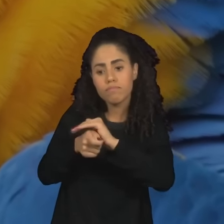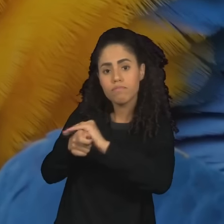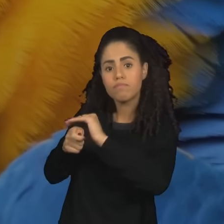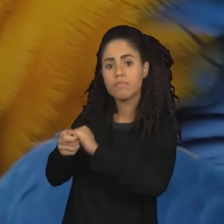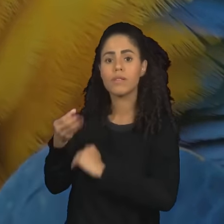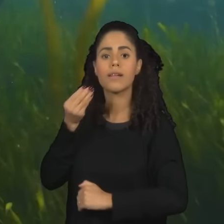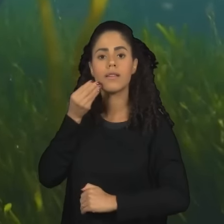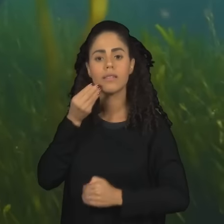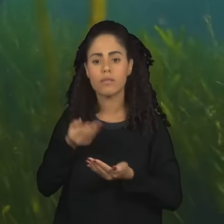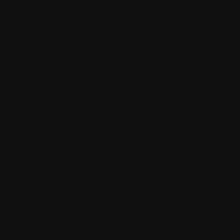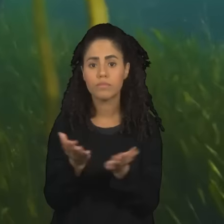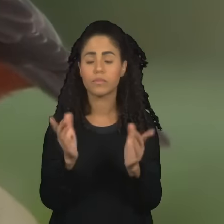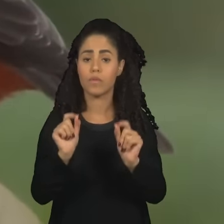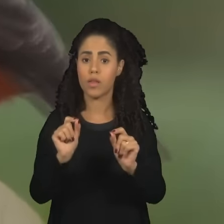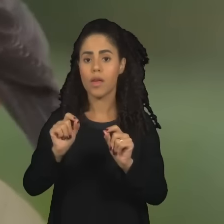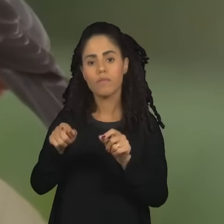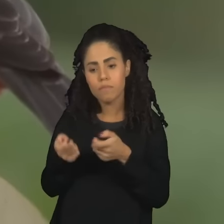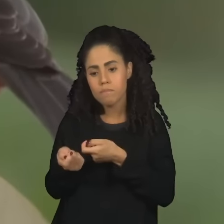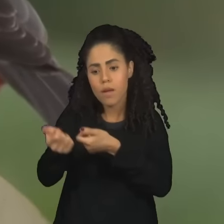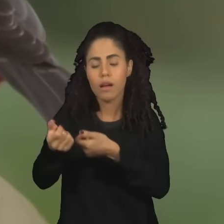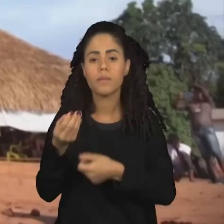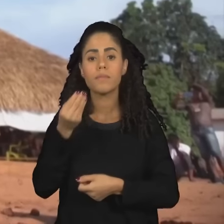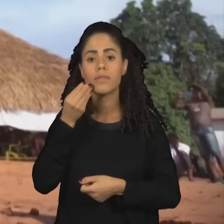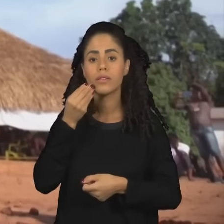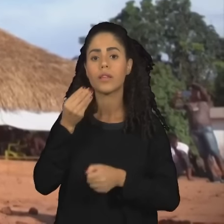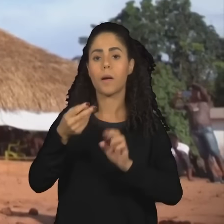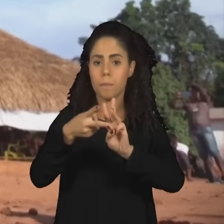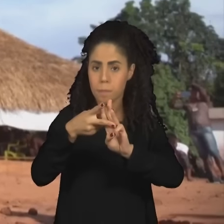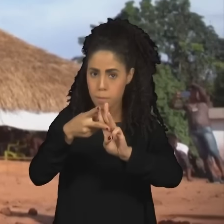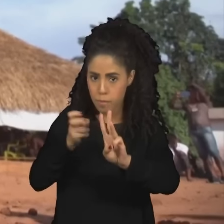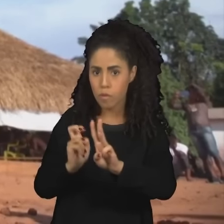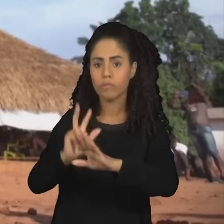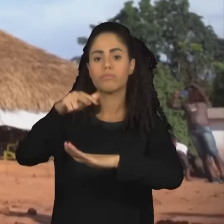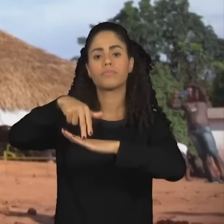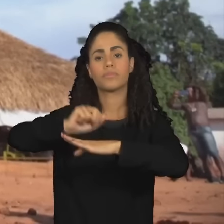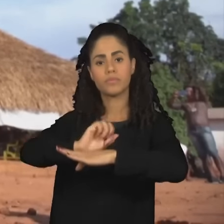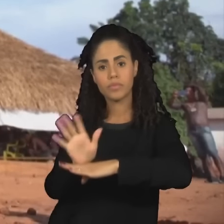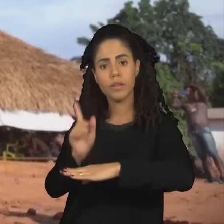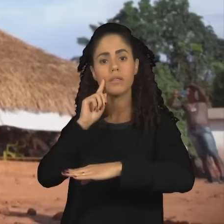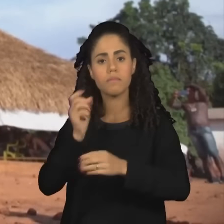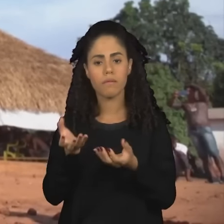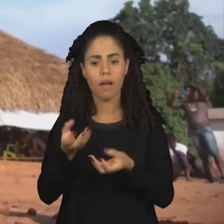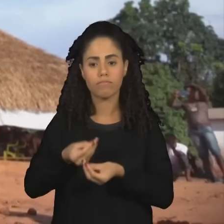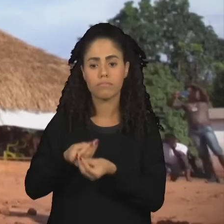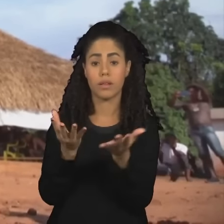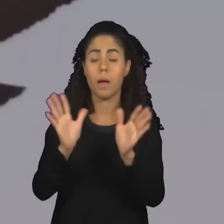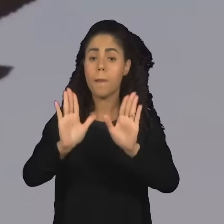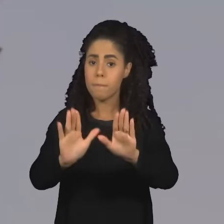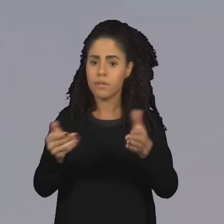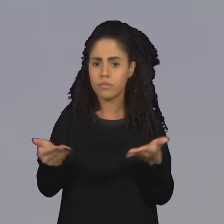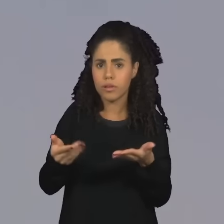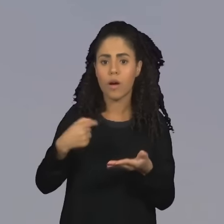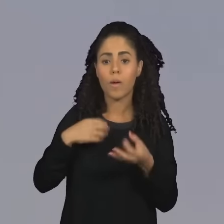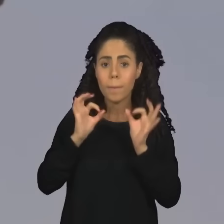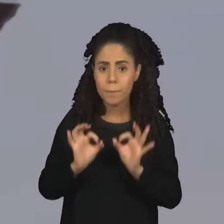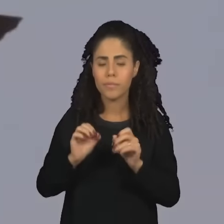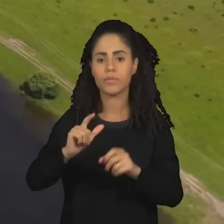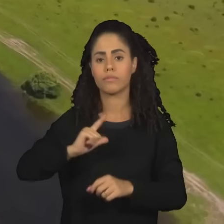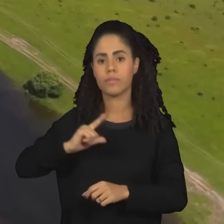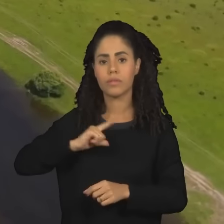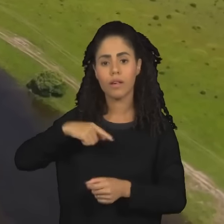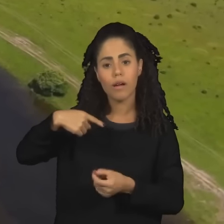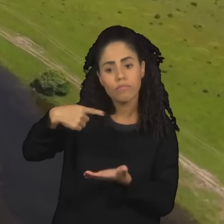a partilha de parte dos benefícios para os povos indígenas e comunidades locais. Mas a suspensão do